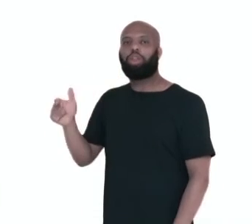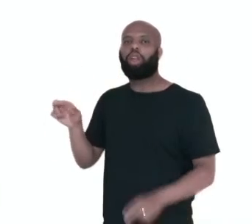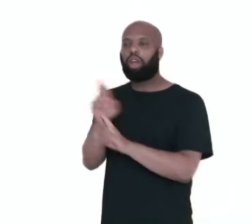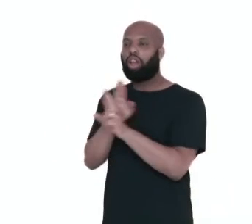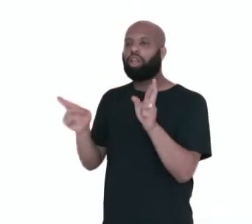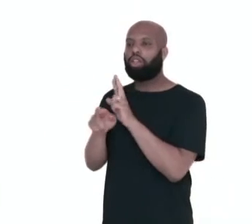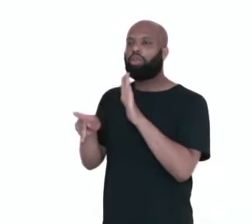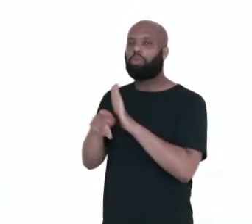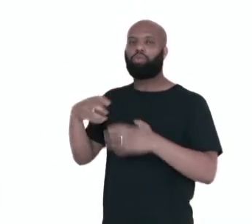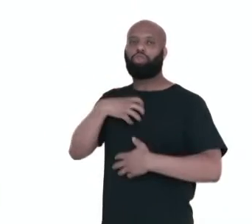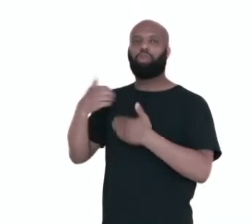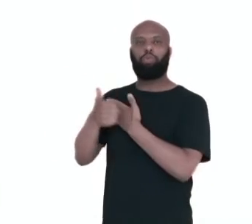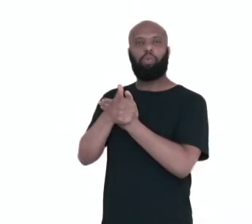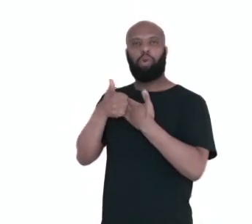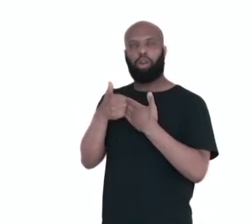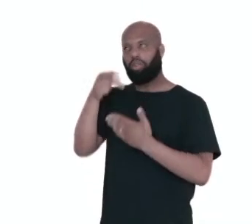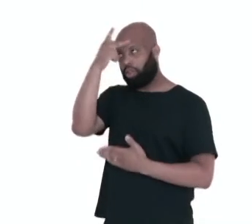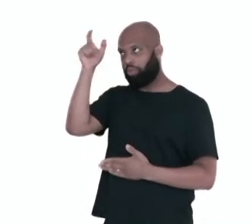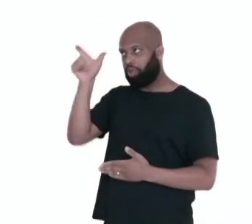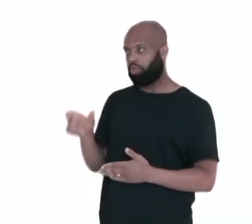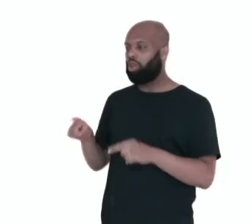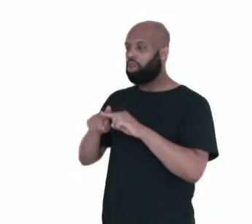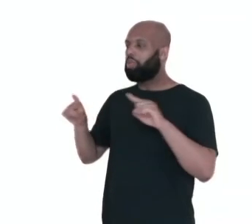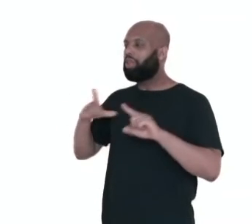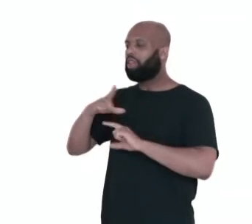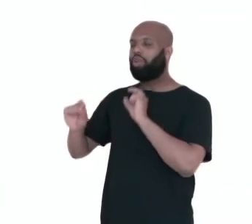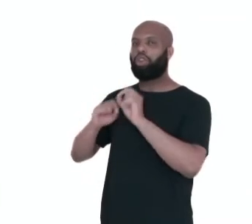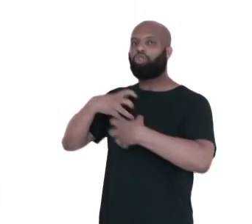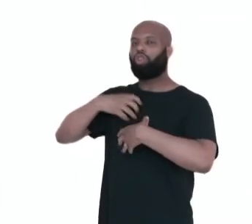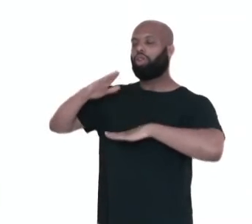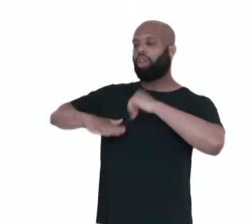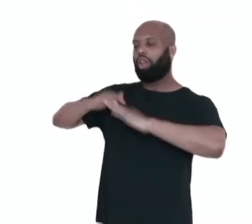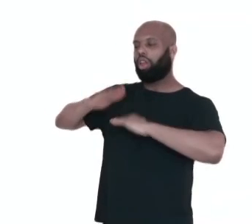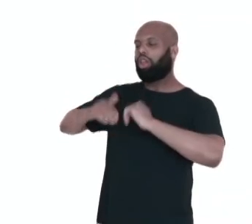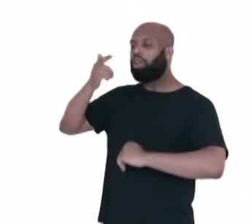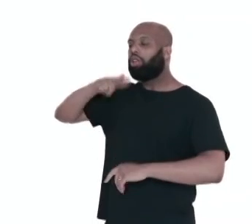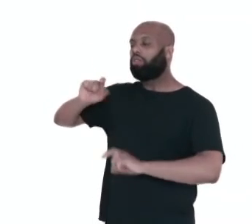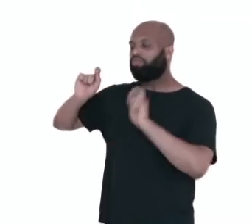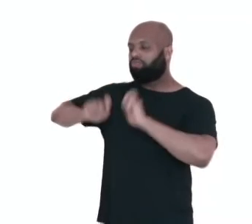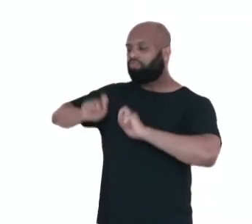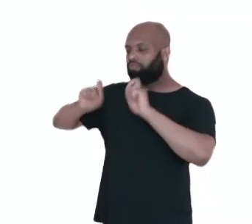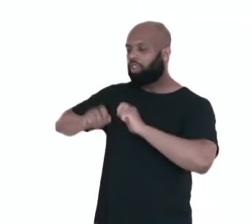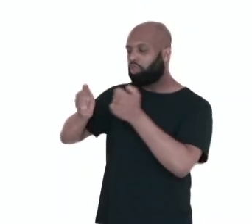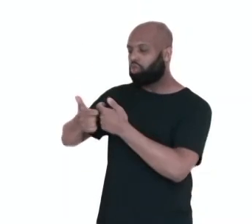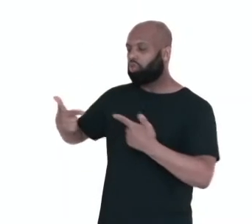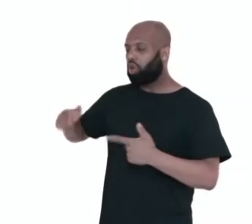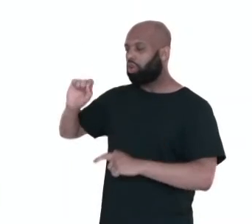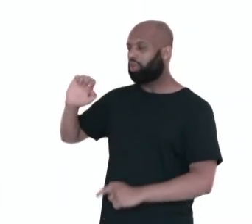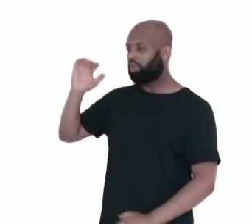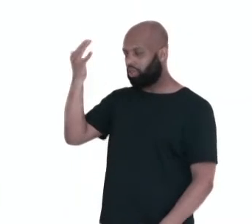disposição moral do governante, mas com a habilidade para lidar com a sorte dos